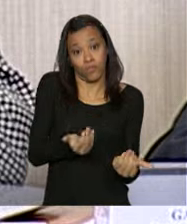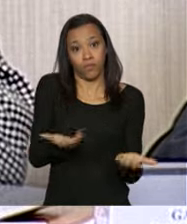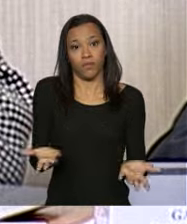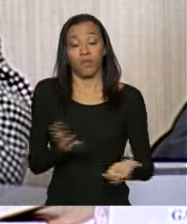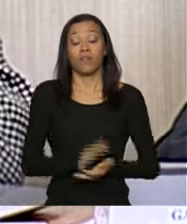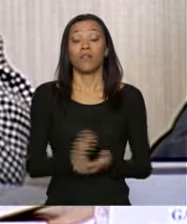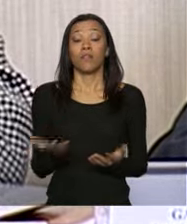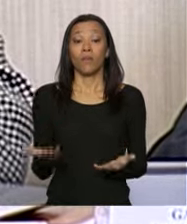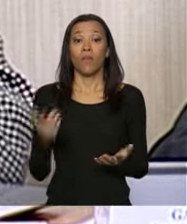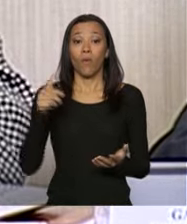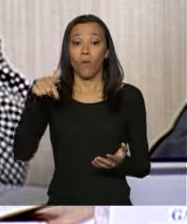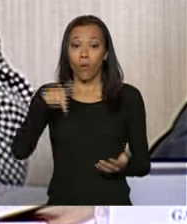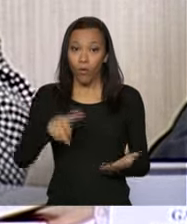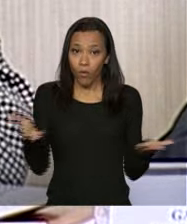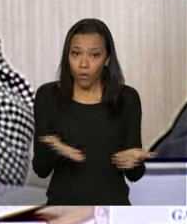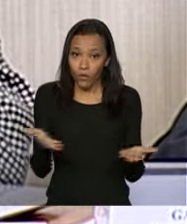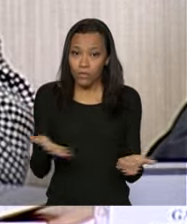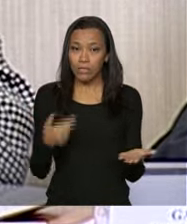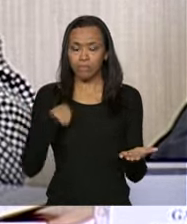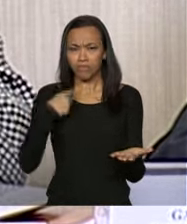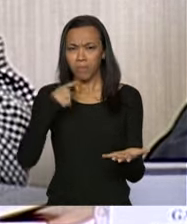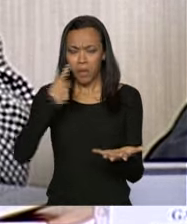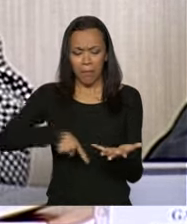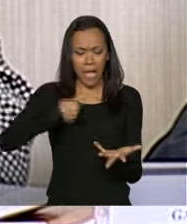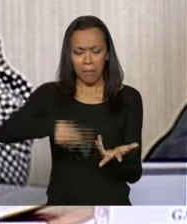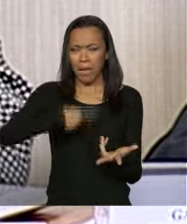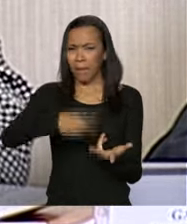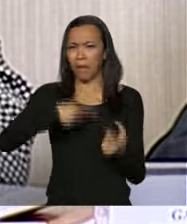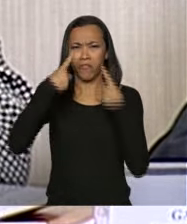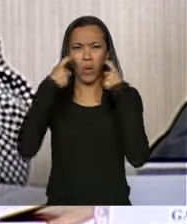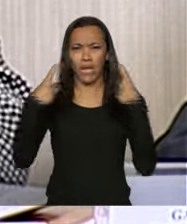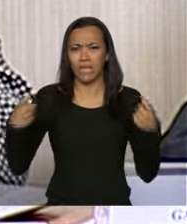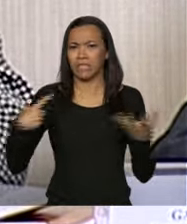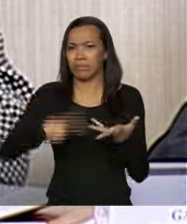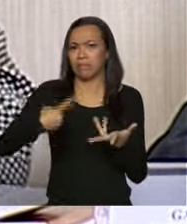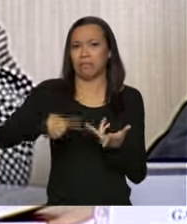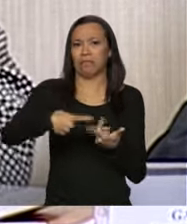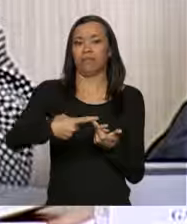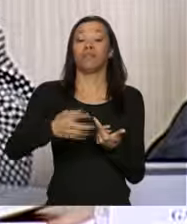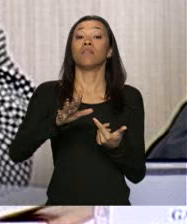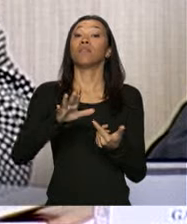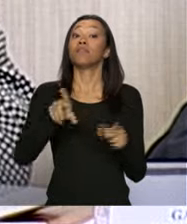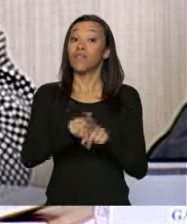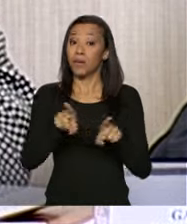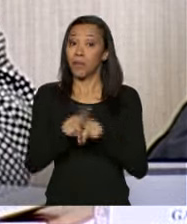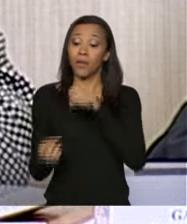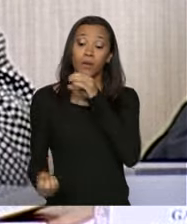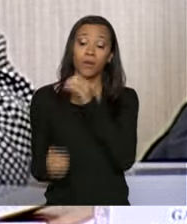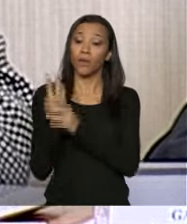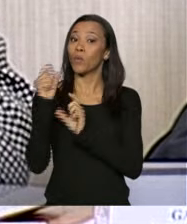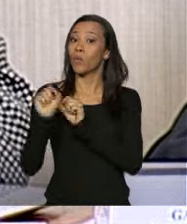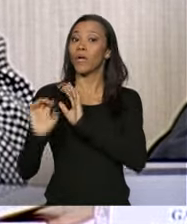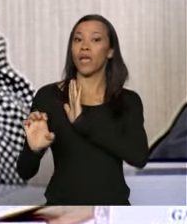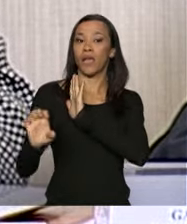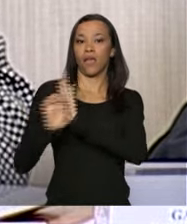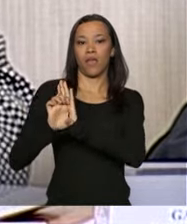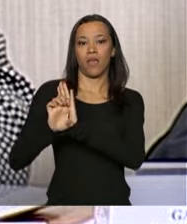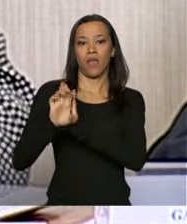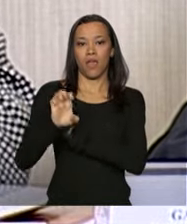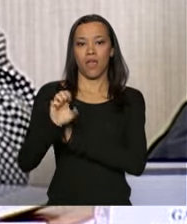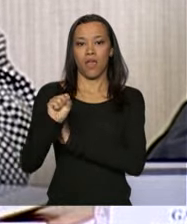aqui, nesse cenário desolador também aparece a revisão do Estatuto do Desarmamento,